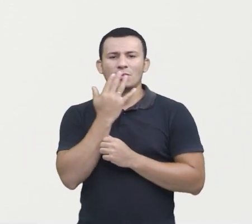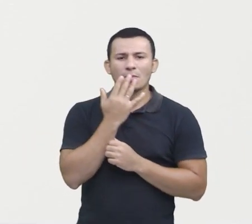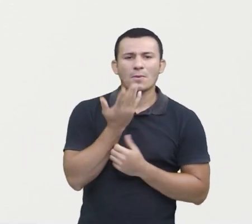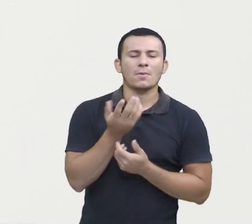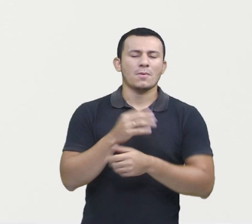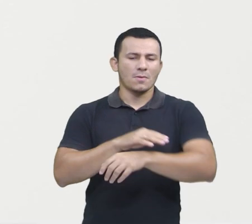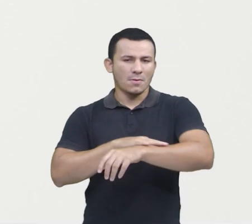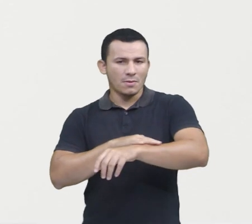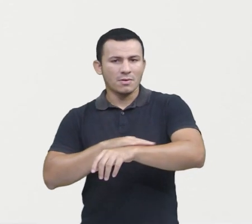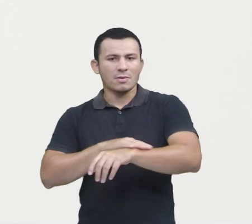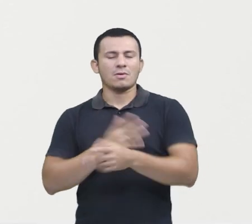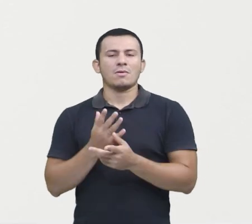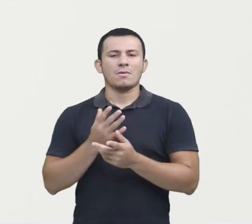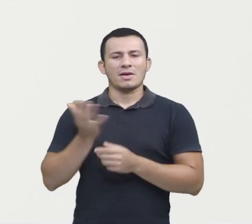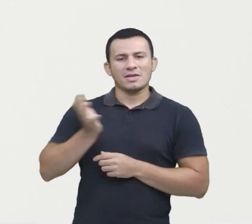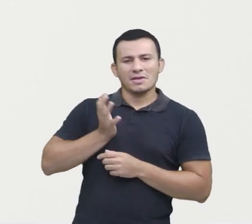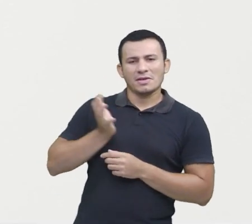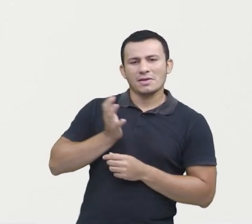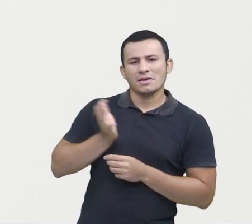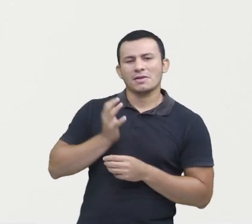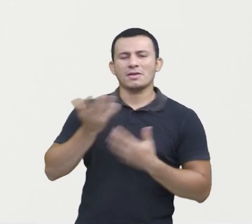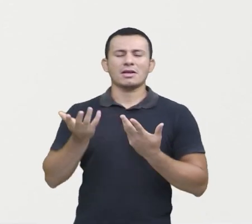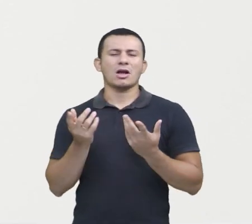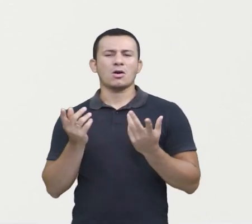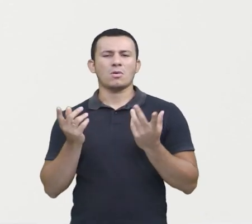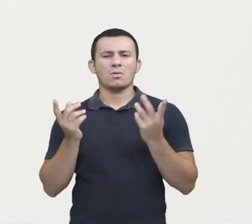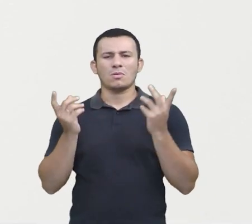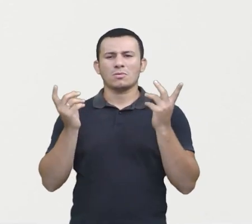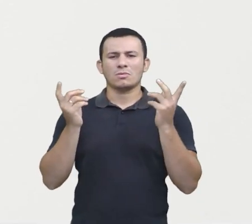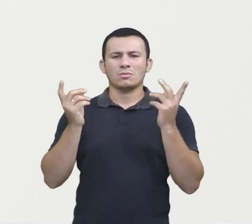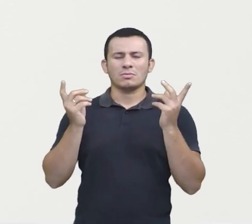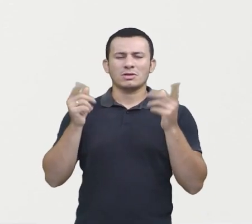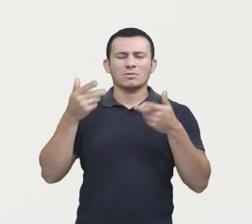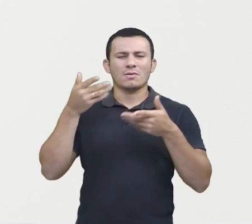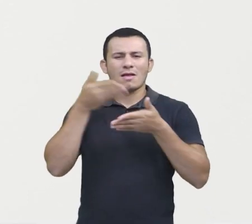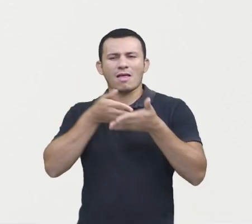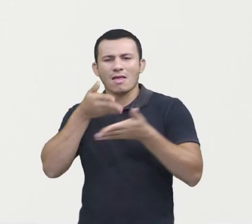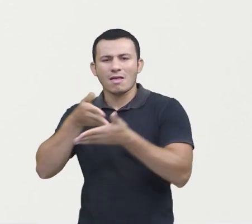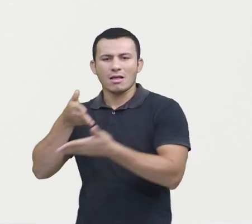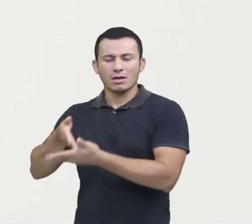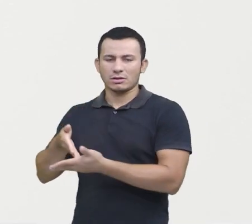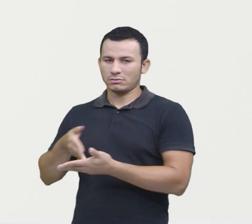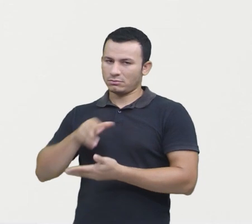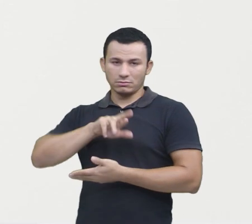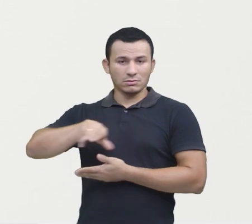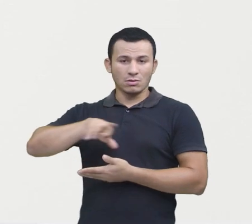condição social ou alguma dificuldade que alguém possa ter.